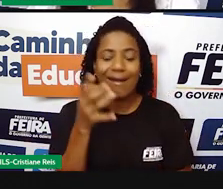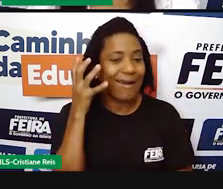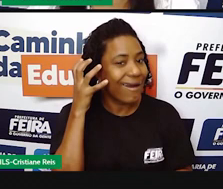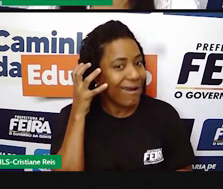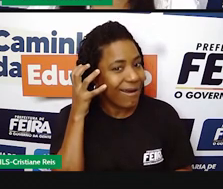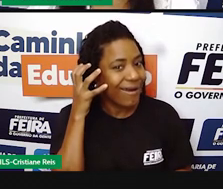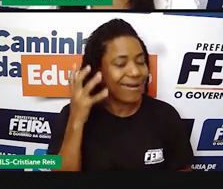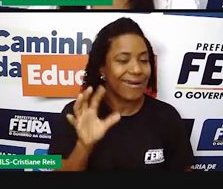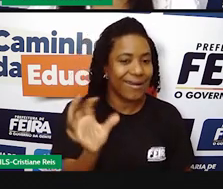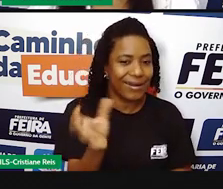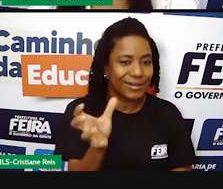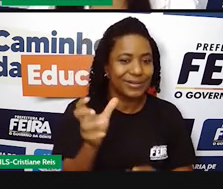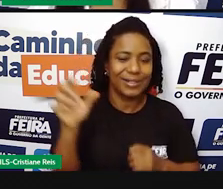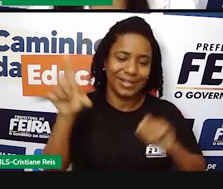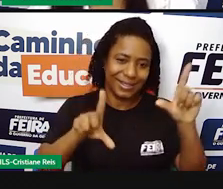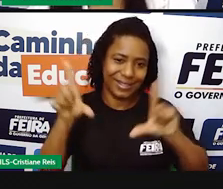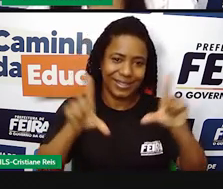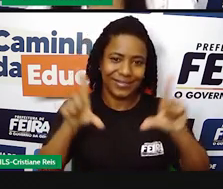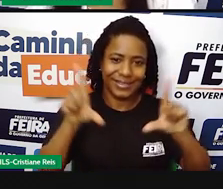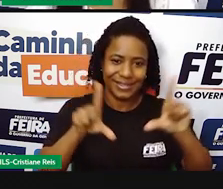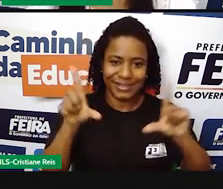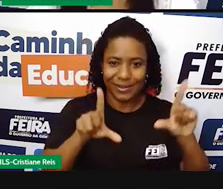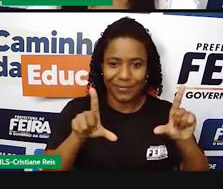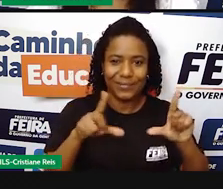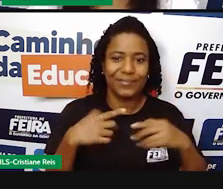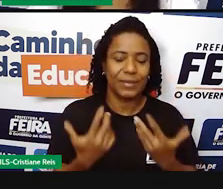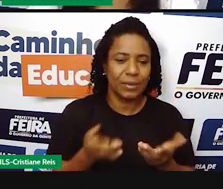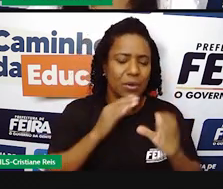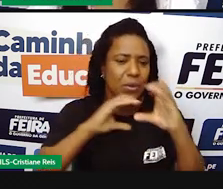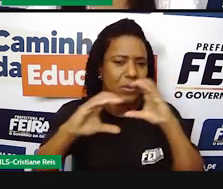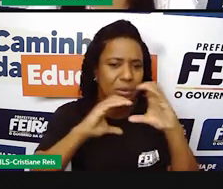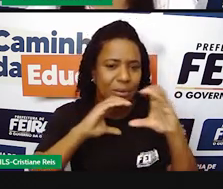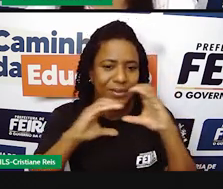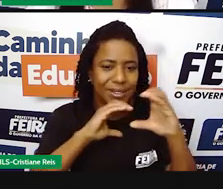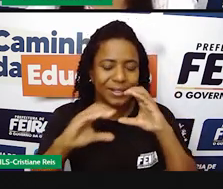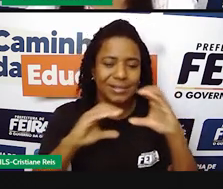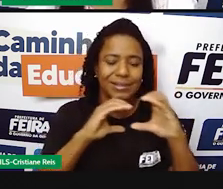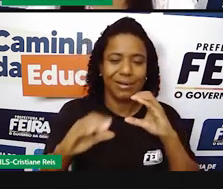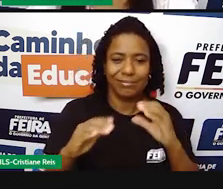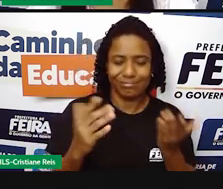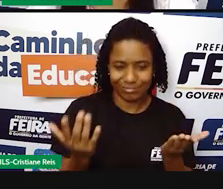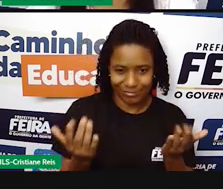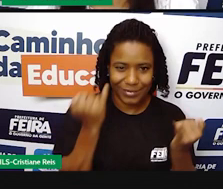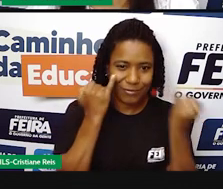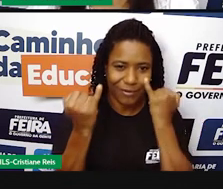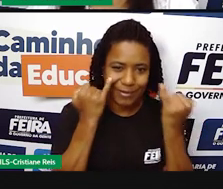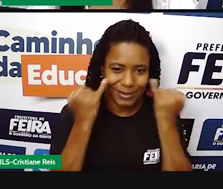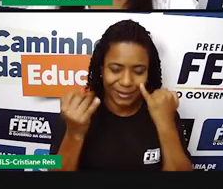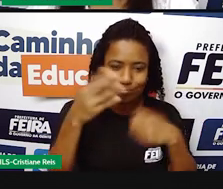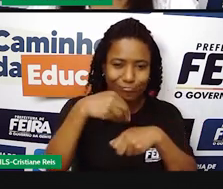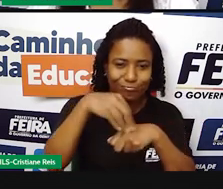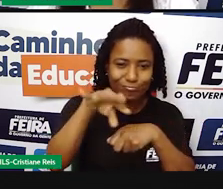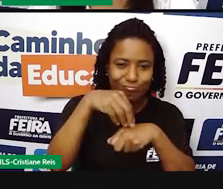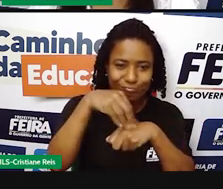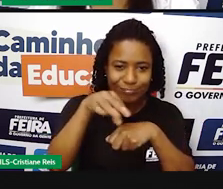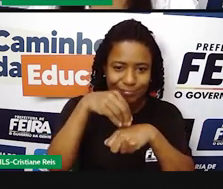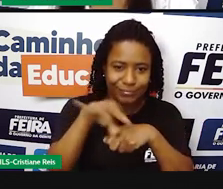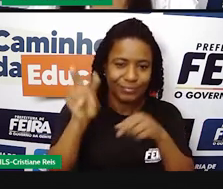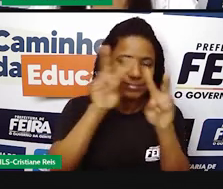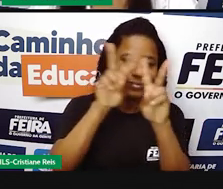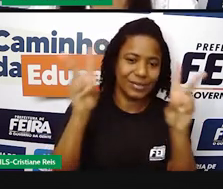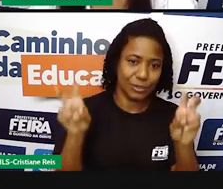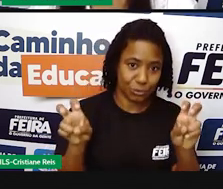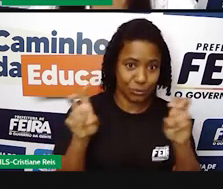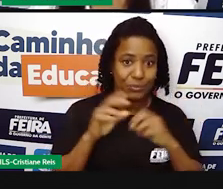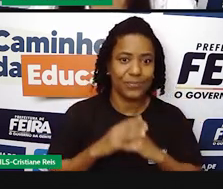televisão, os quais possuem aí o intuito de comunicar e informar sobre algo. Então, textos jornalísticos